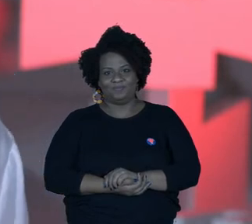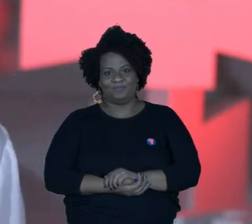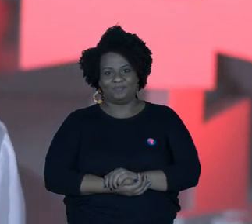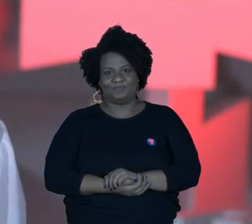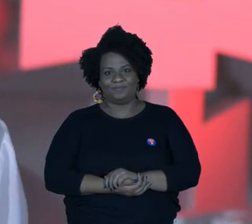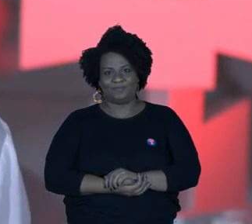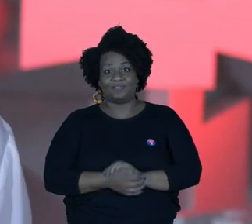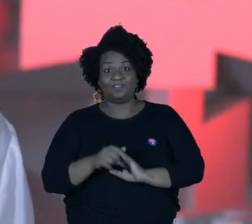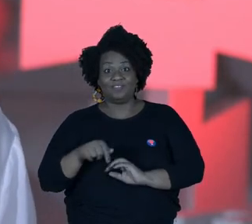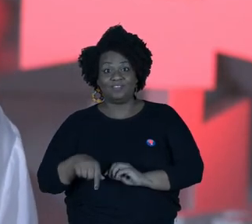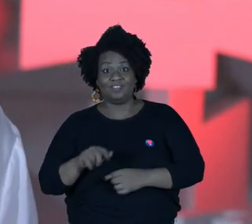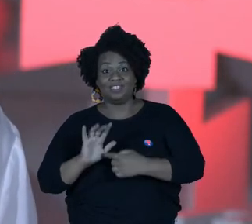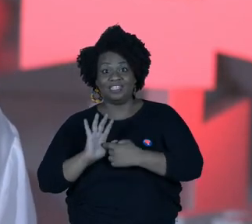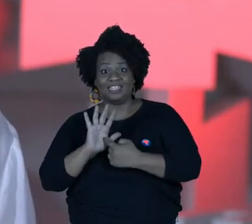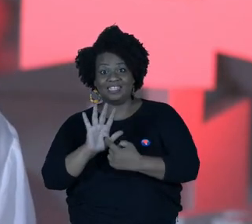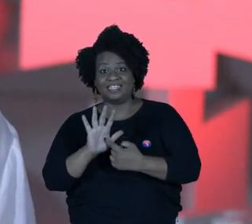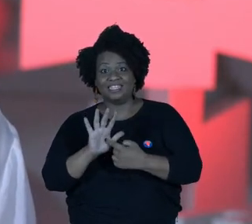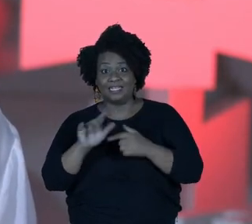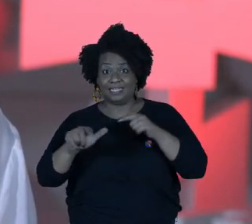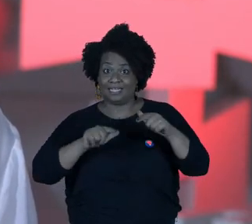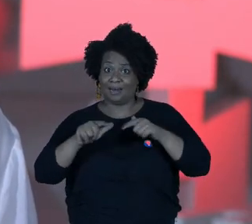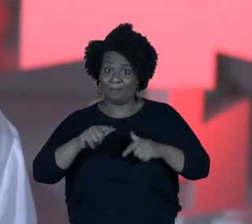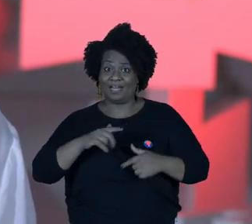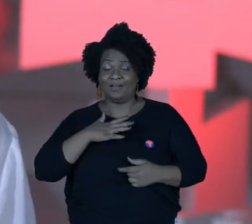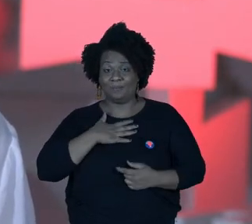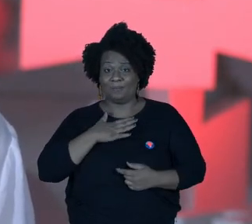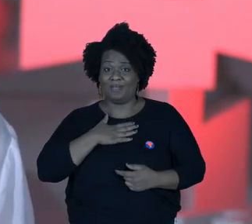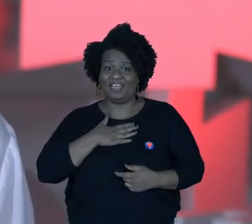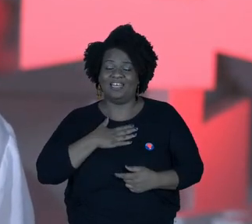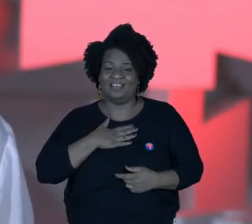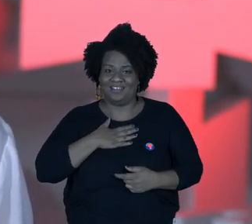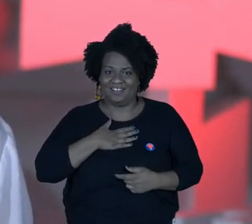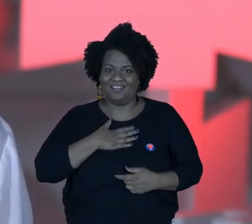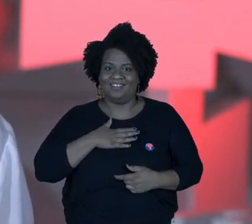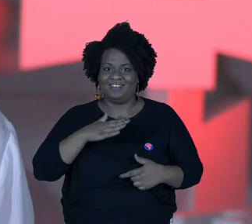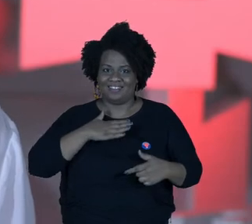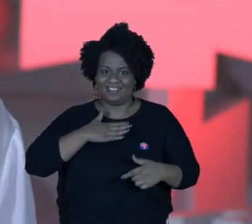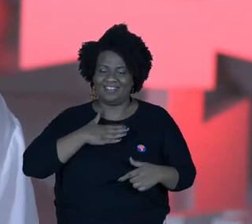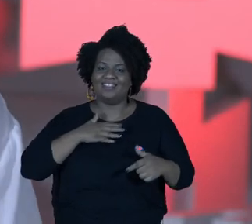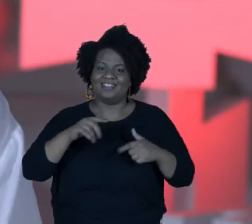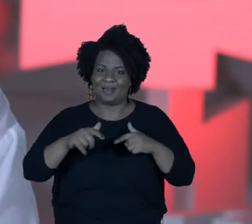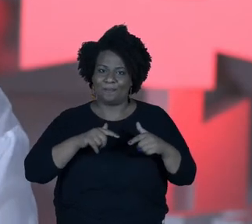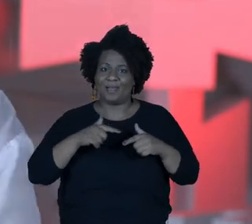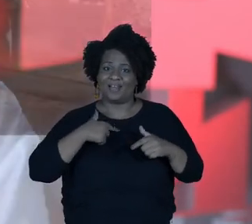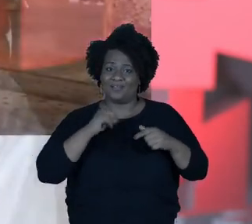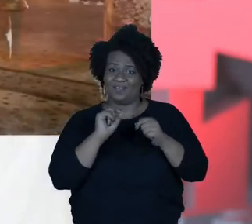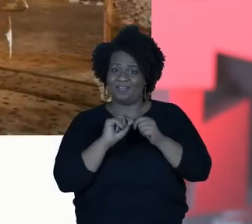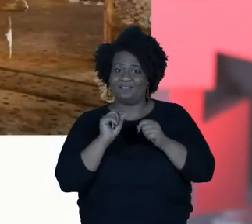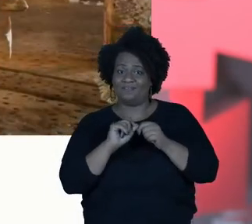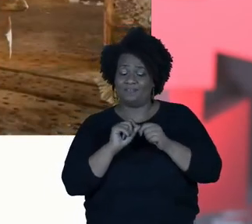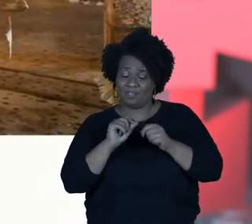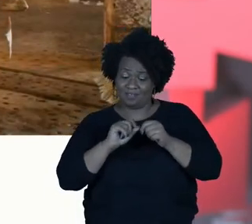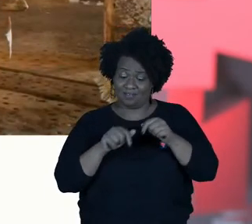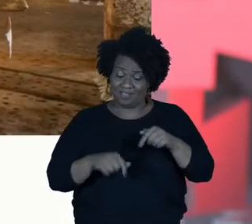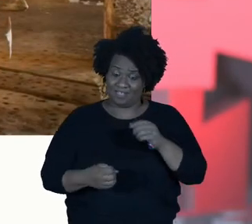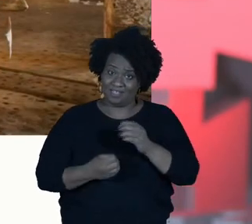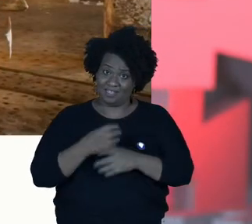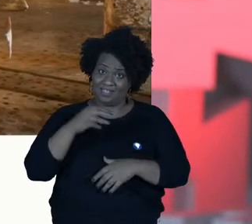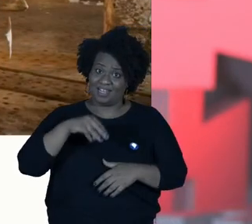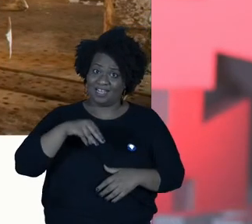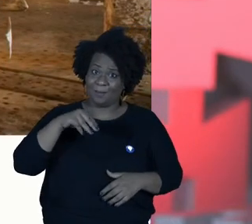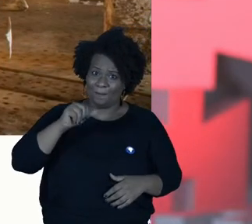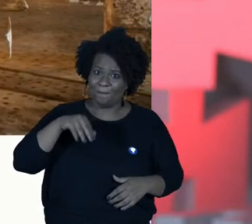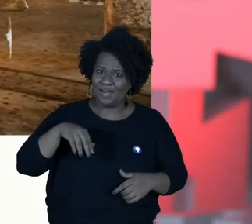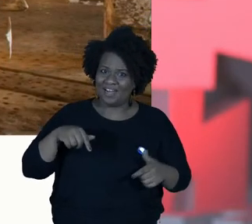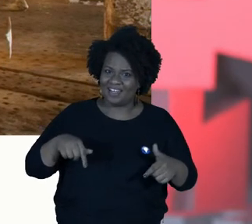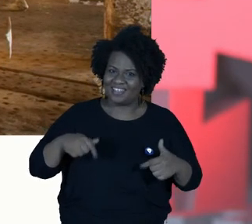eu trouxe um trabalho que é meu, Imanências do Mar, que foi realizado aqui no MAM. A gente está aqui no